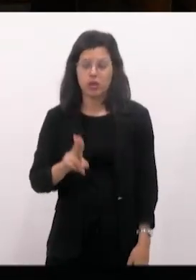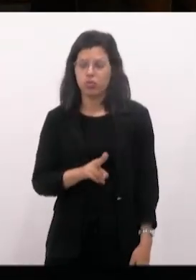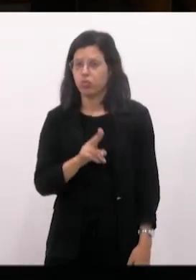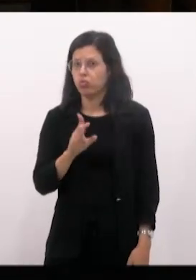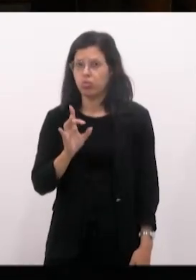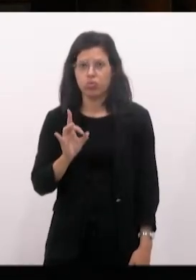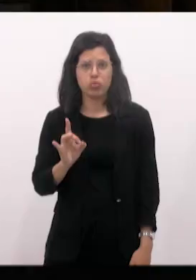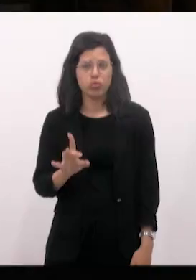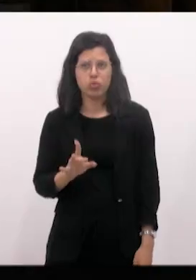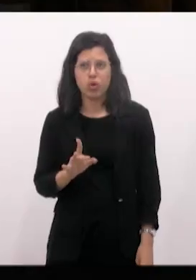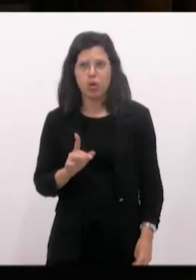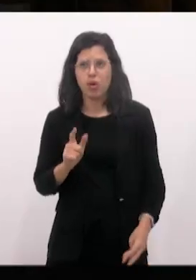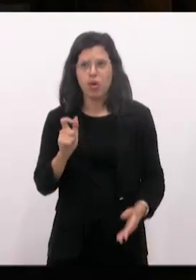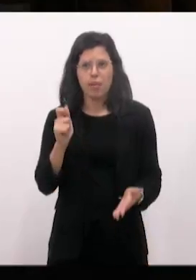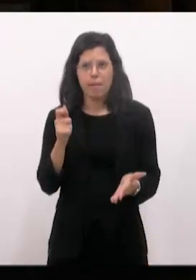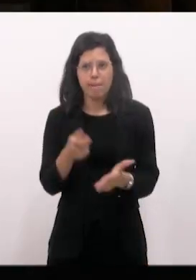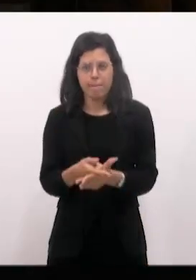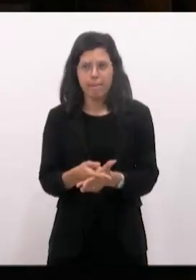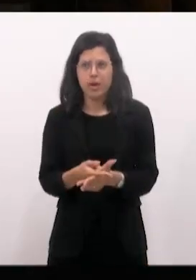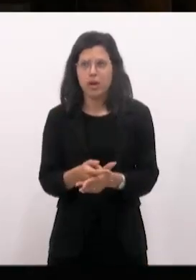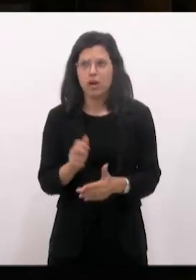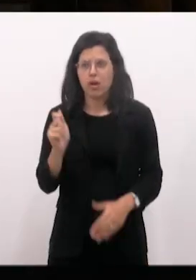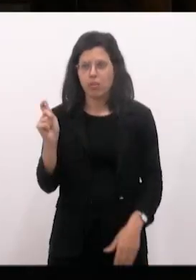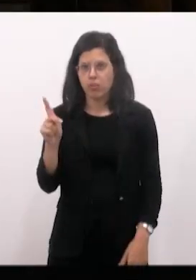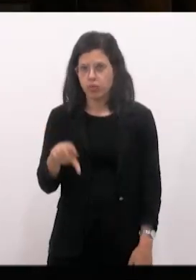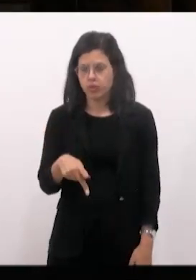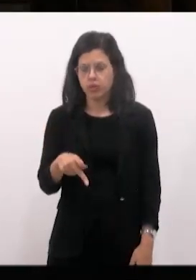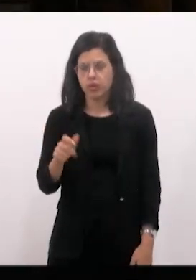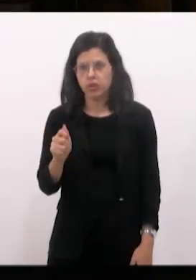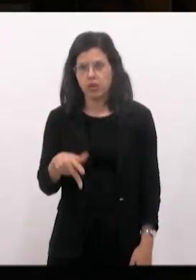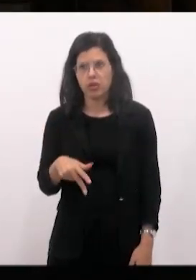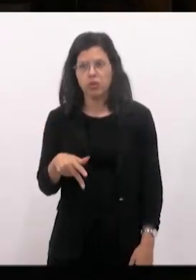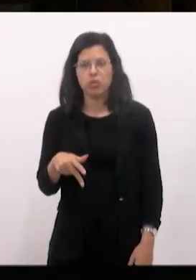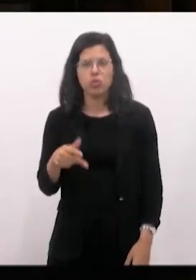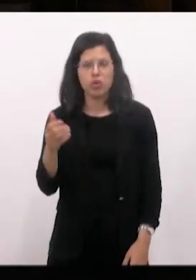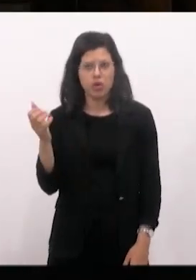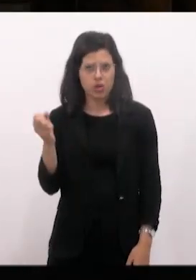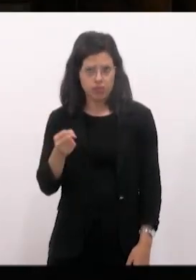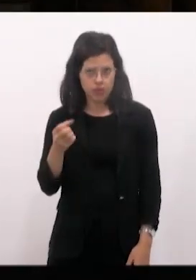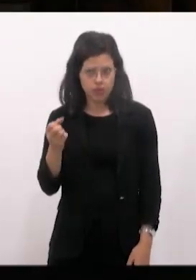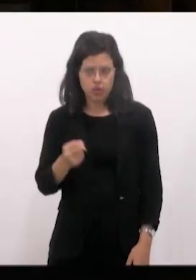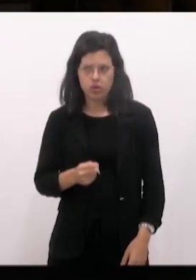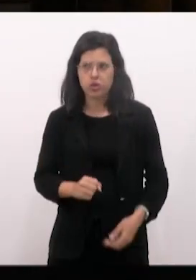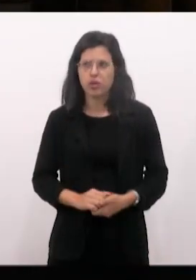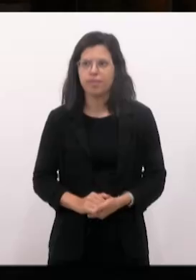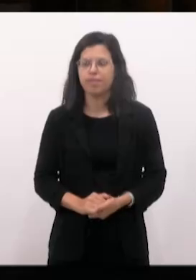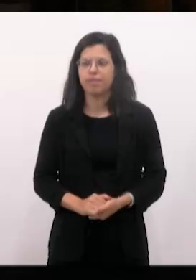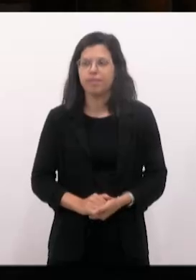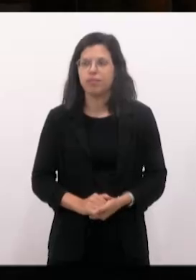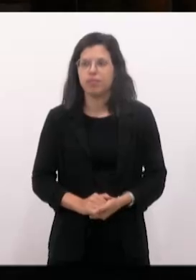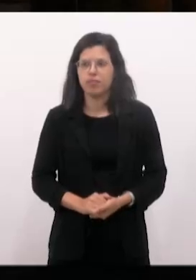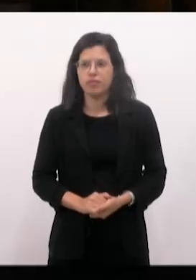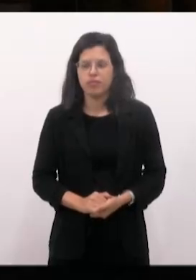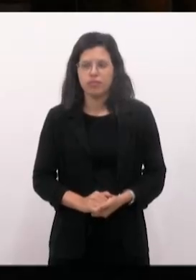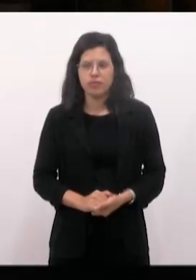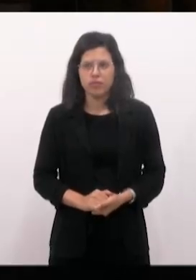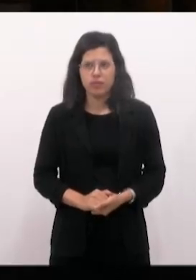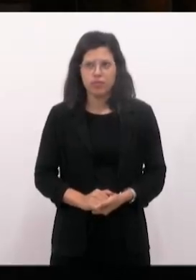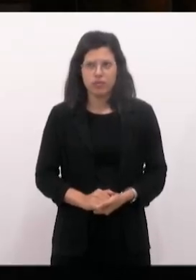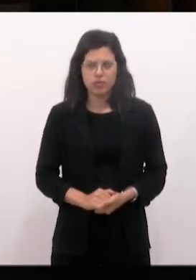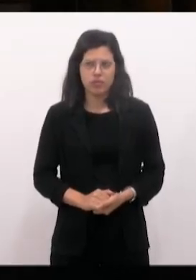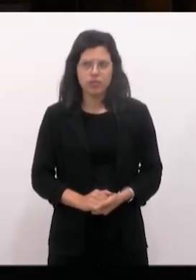exclusivamente para pagar aposentados e pensionistas. Bom, evidente